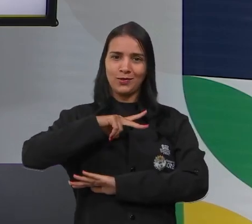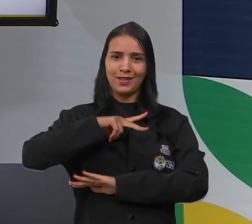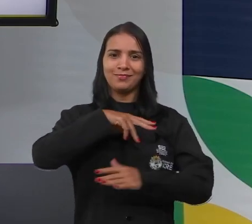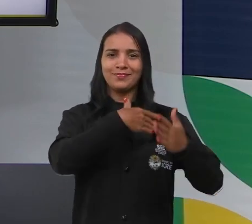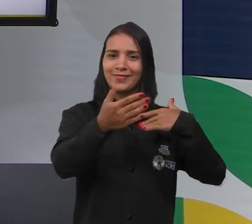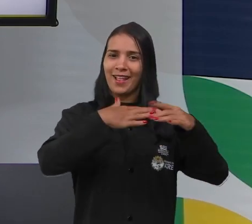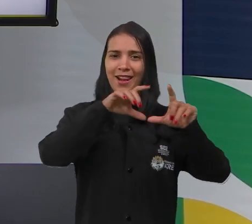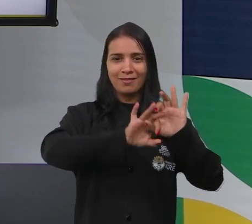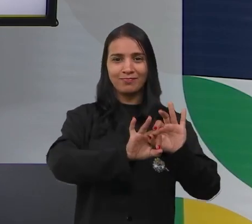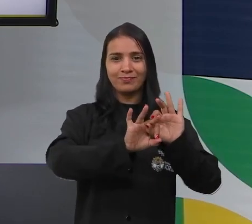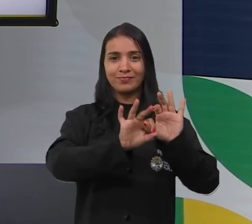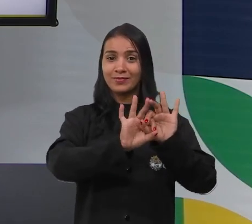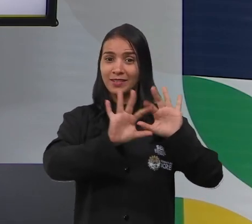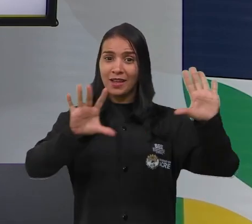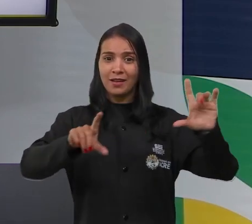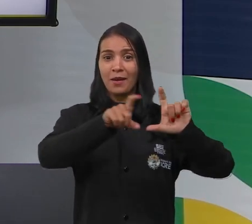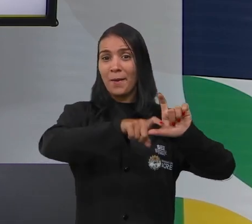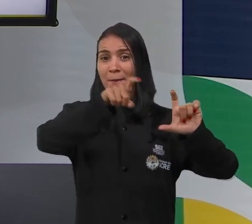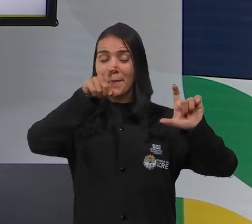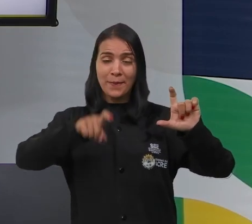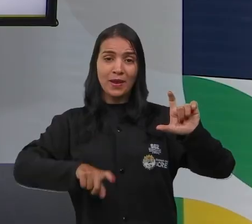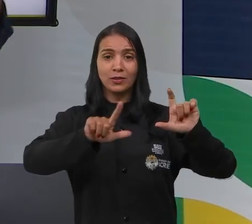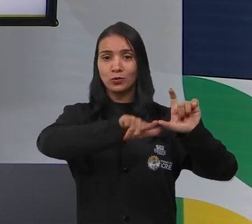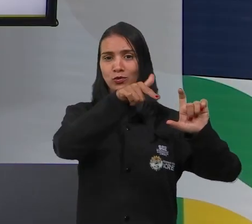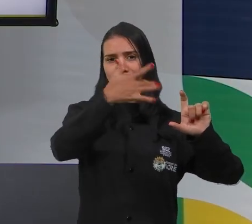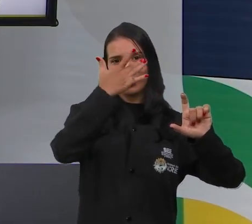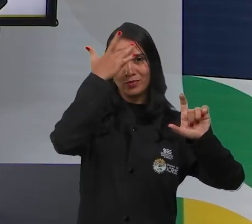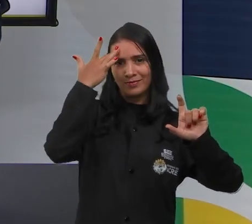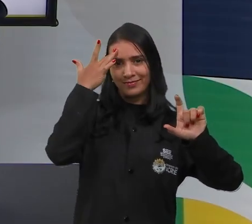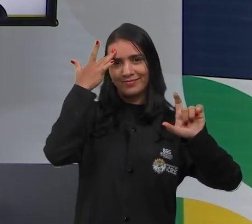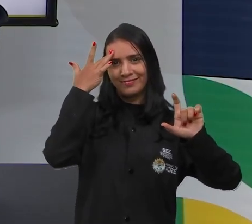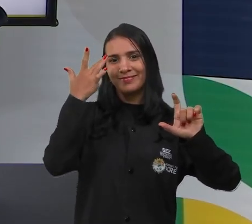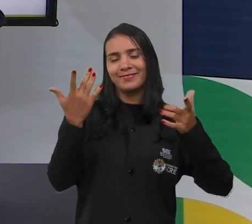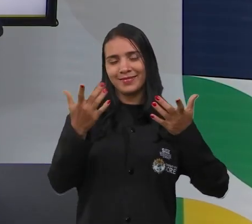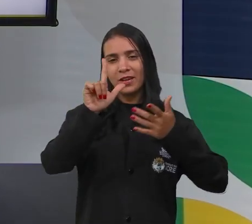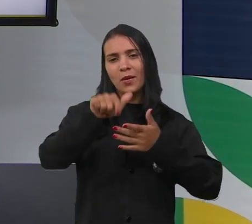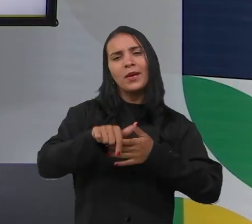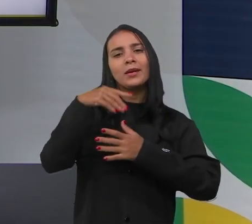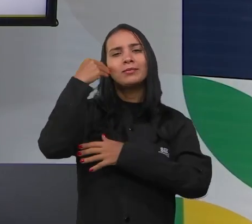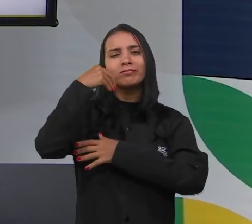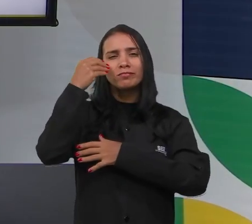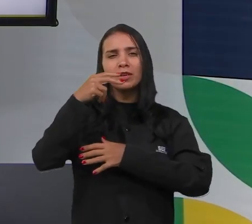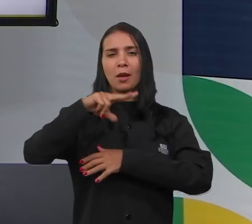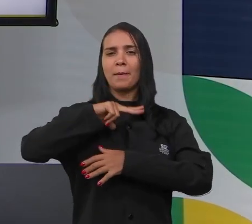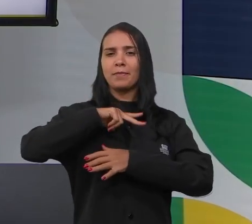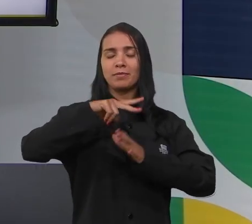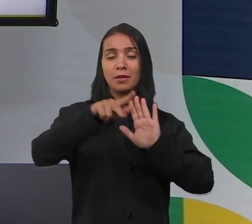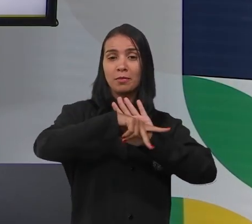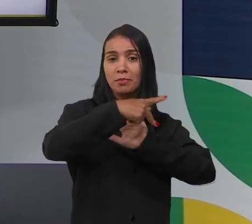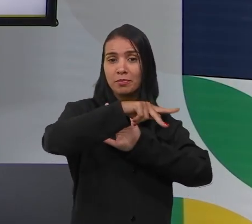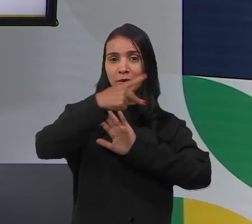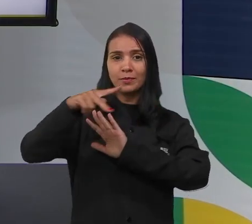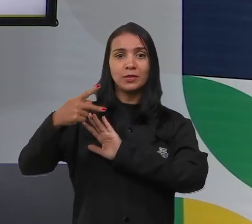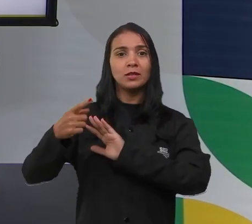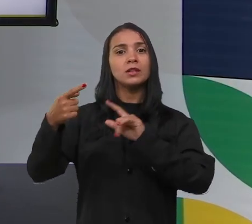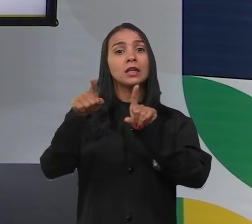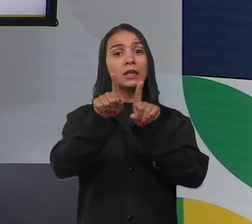você exibir, de você compartilhar, de você mostrar. Então, é uma questão de você acessar.